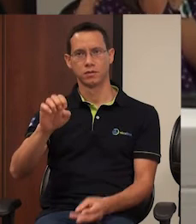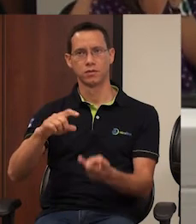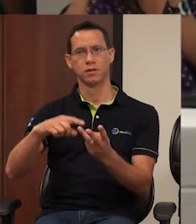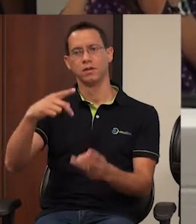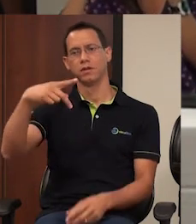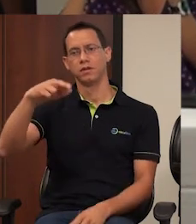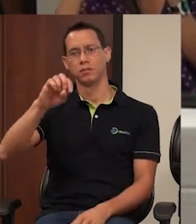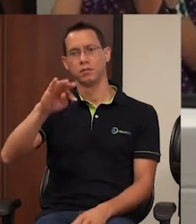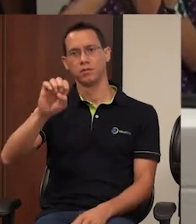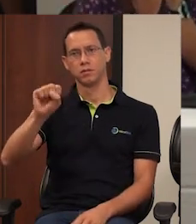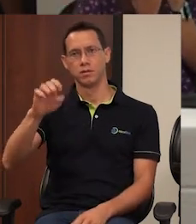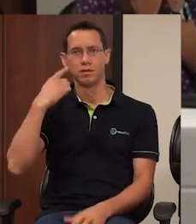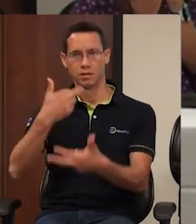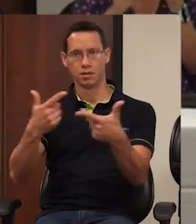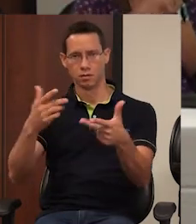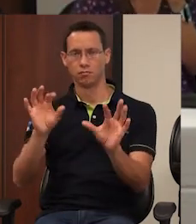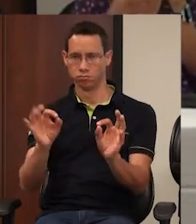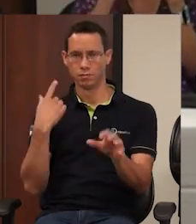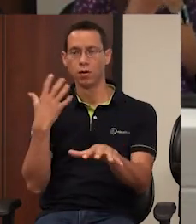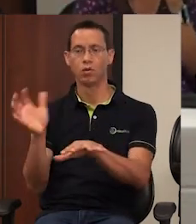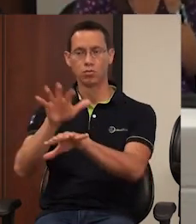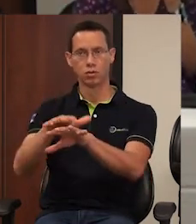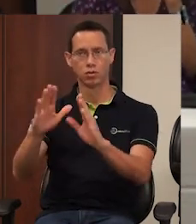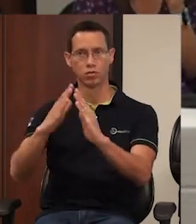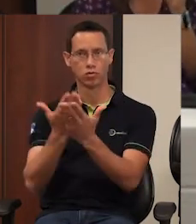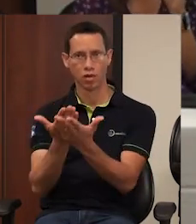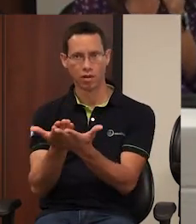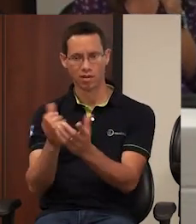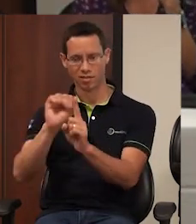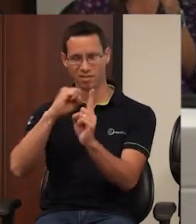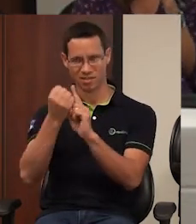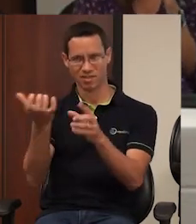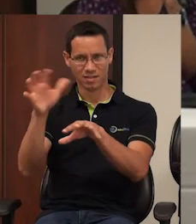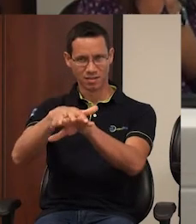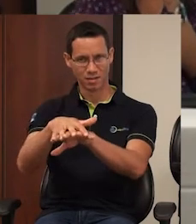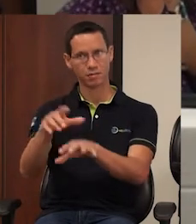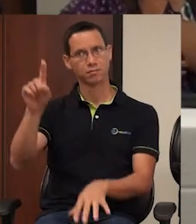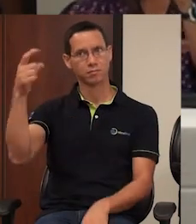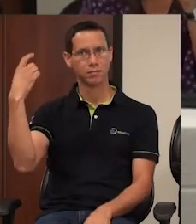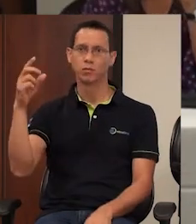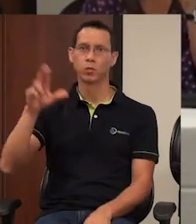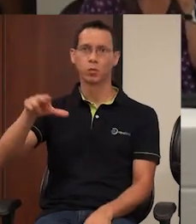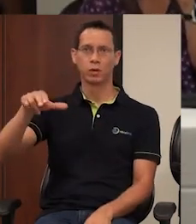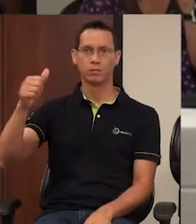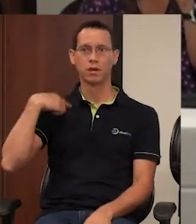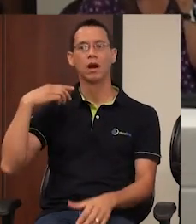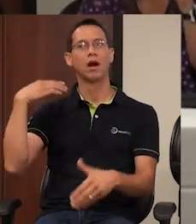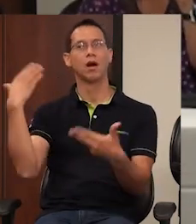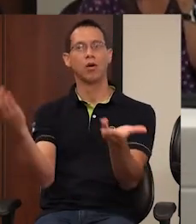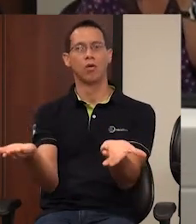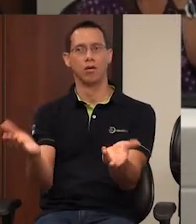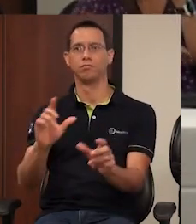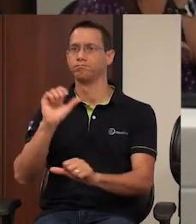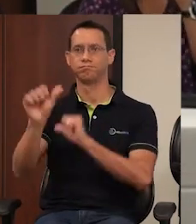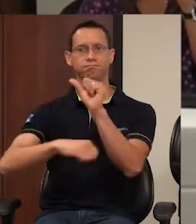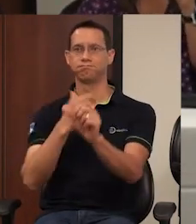Agora, inclusão escolar, inclusão social não aparecia. Agora é outra coisa.